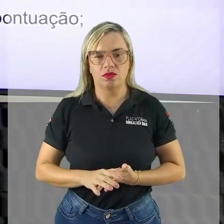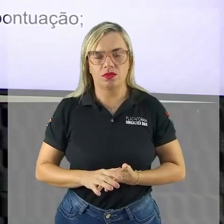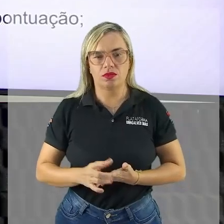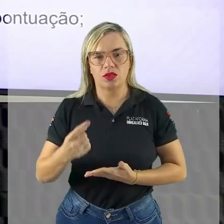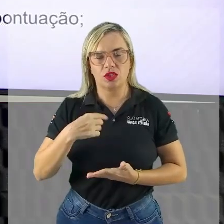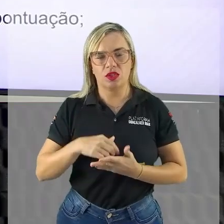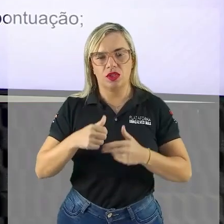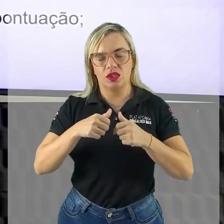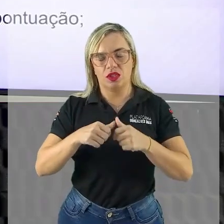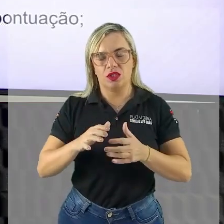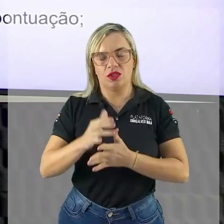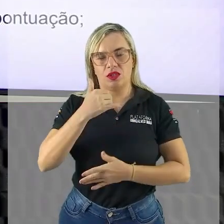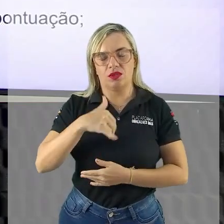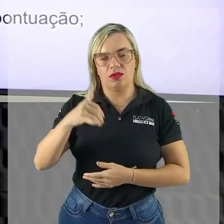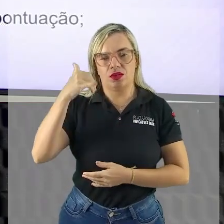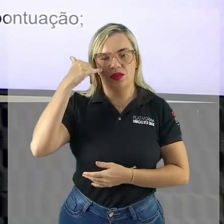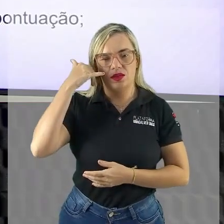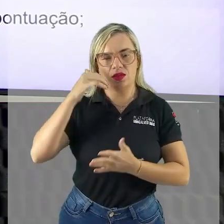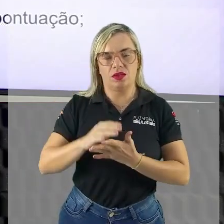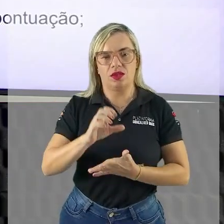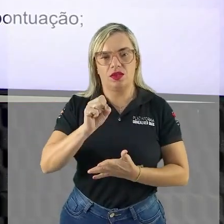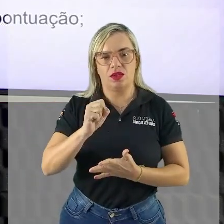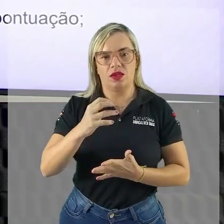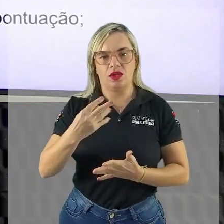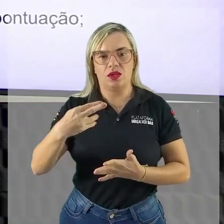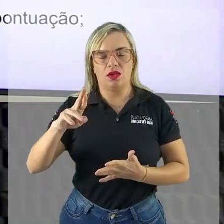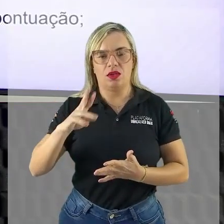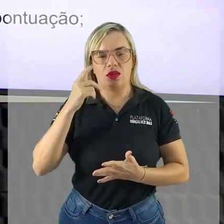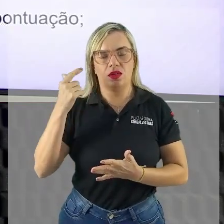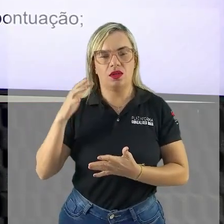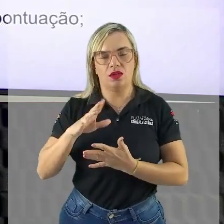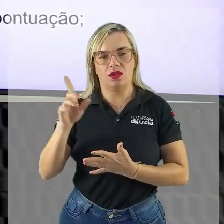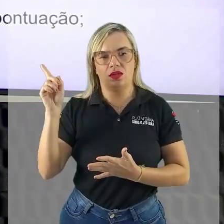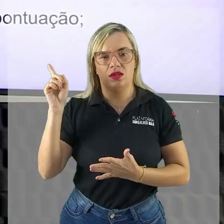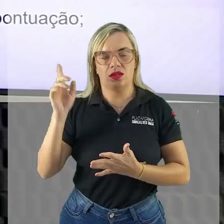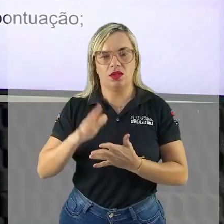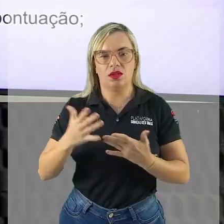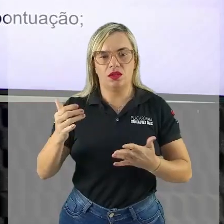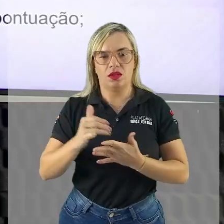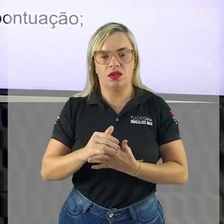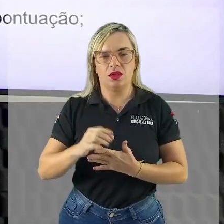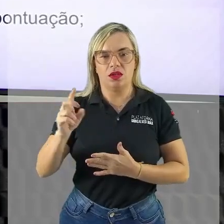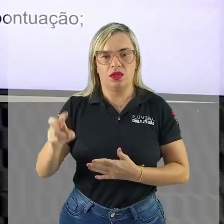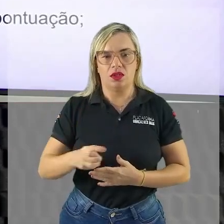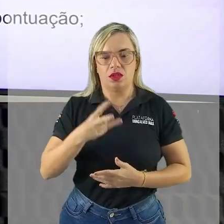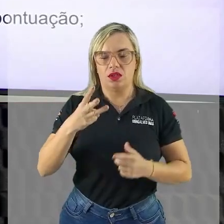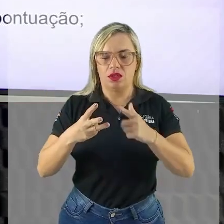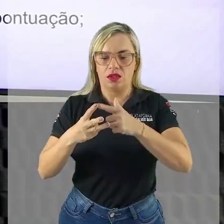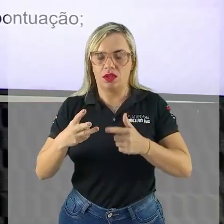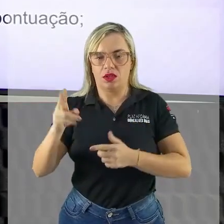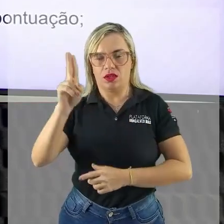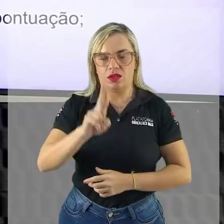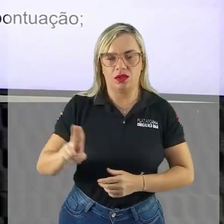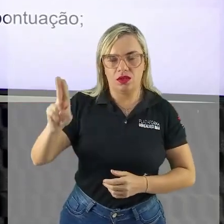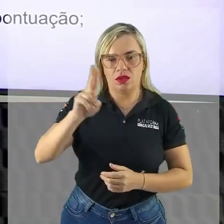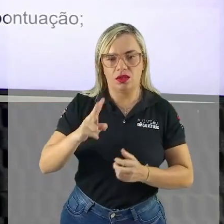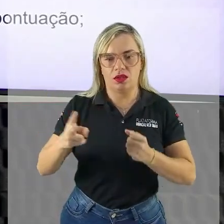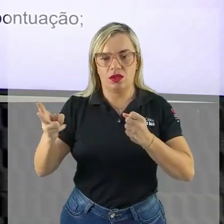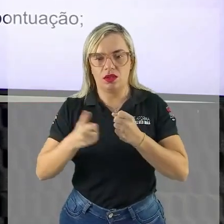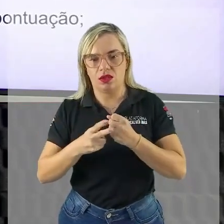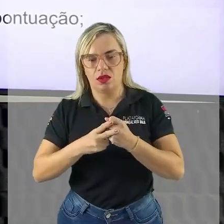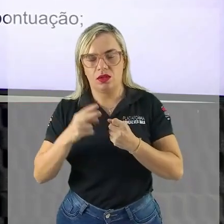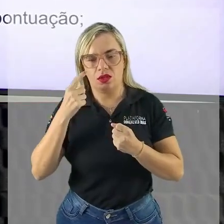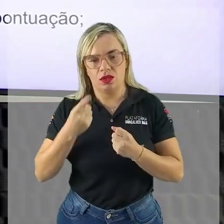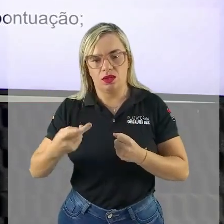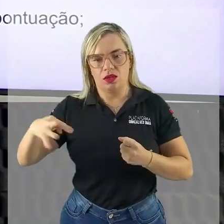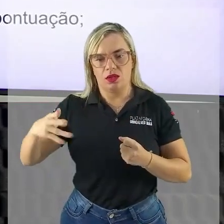te ligando. Vou estar te ligando. 3 verbos. Gerundismo. Para piorar,